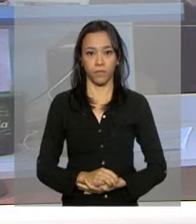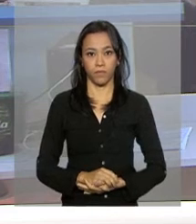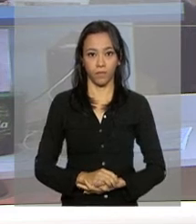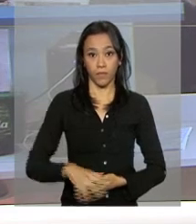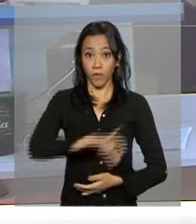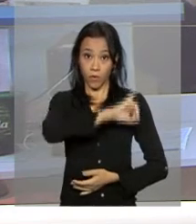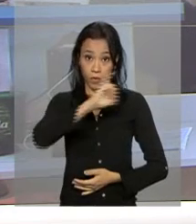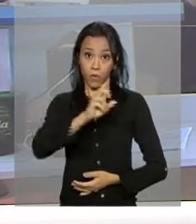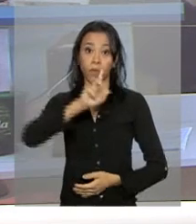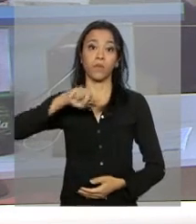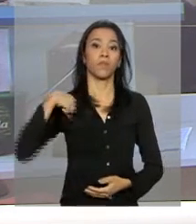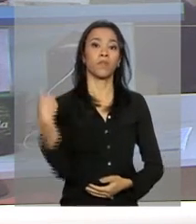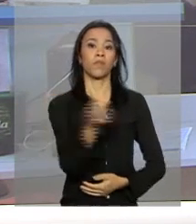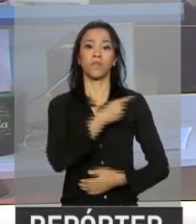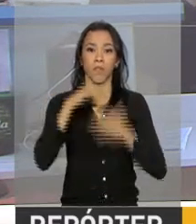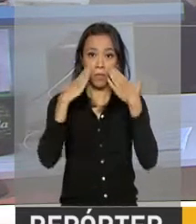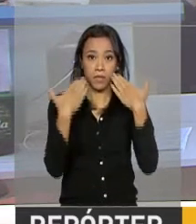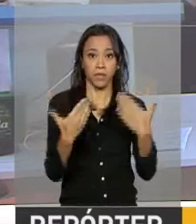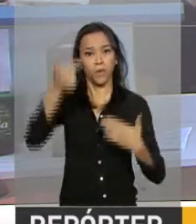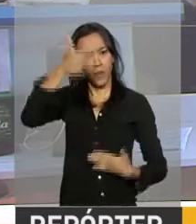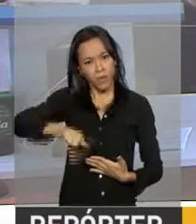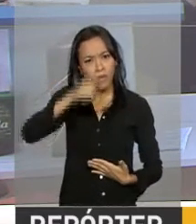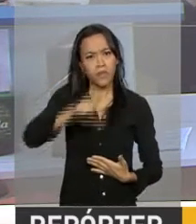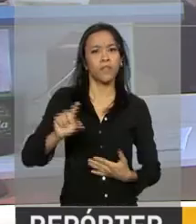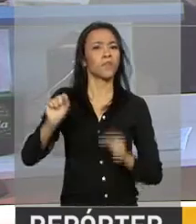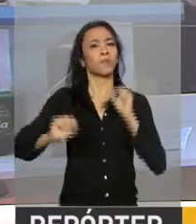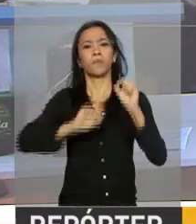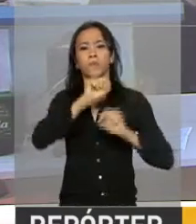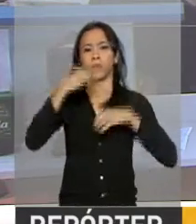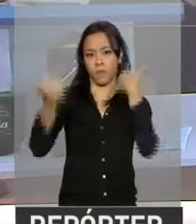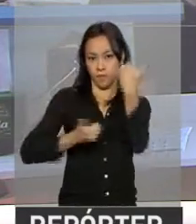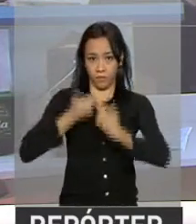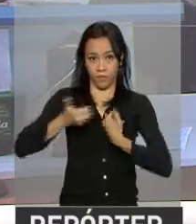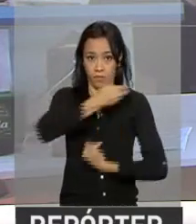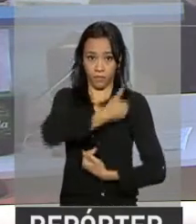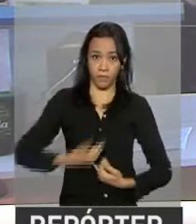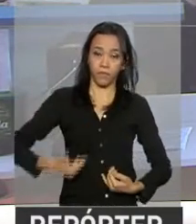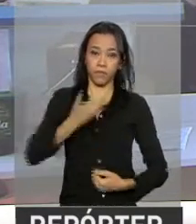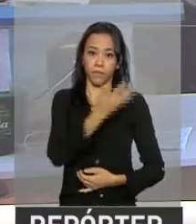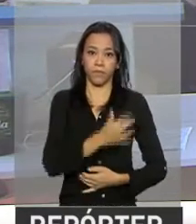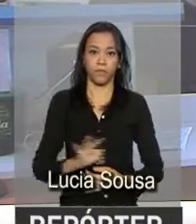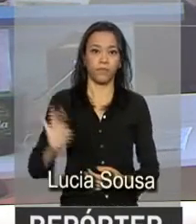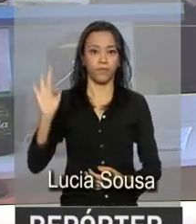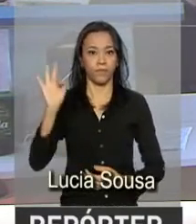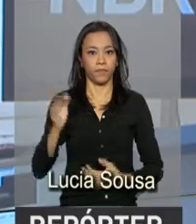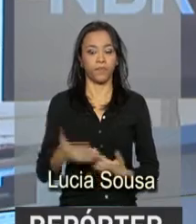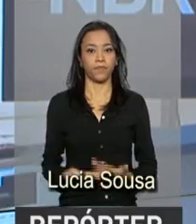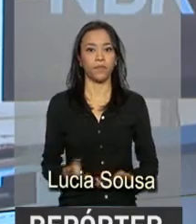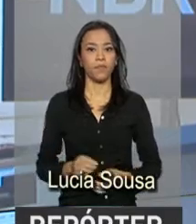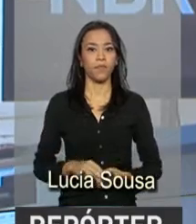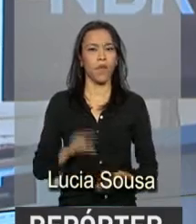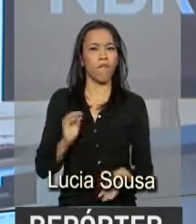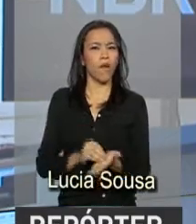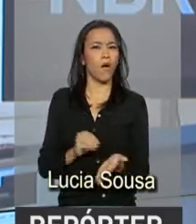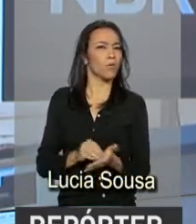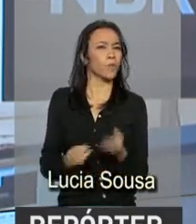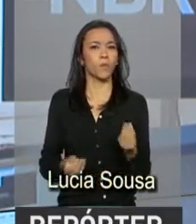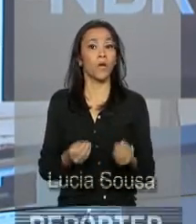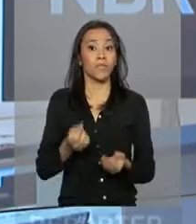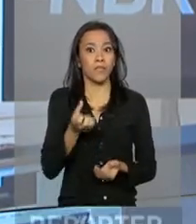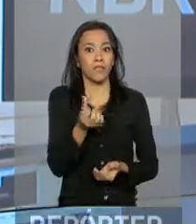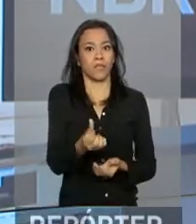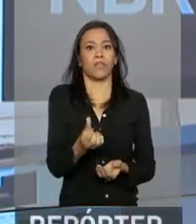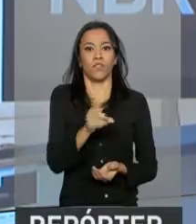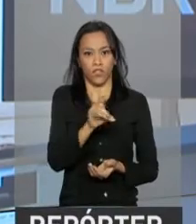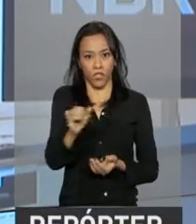olá estamos de volta com mais uma edição do repórter nbr com as notícias do governo federal faltam apenas seis